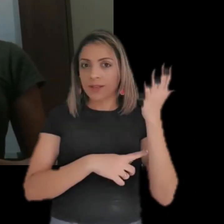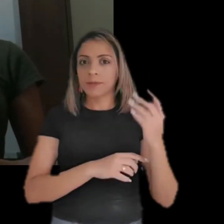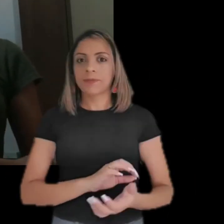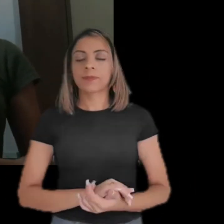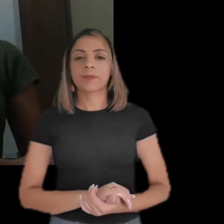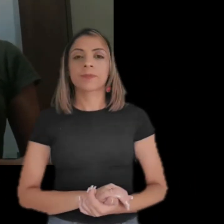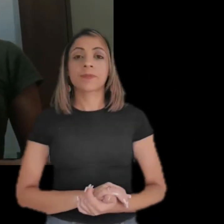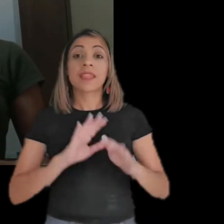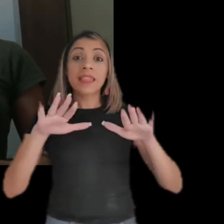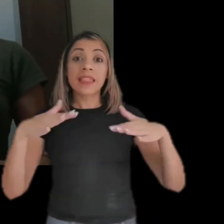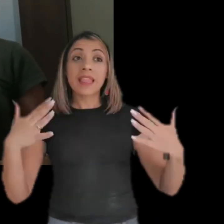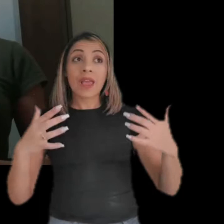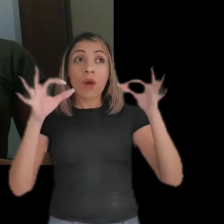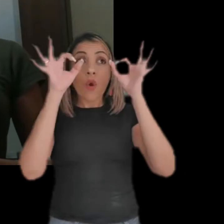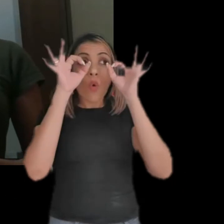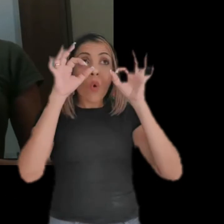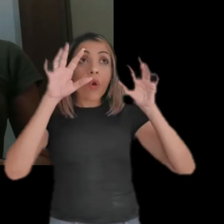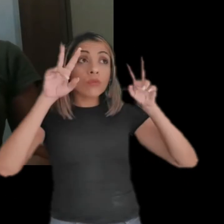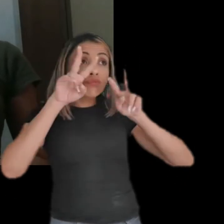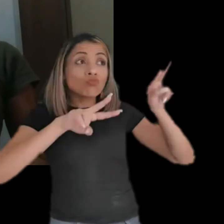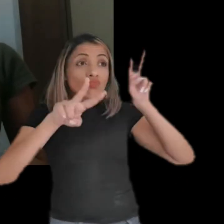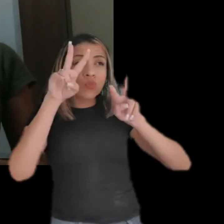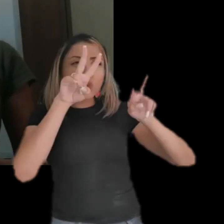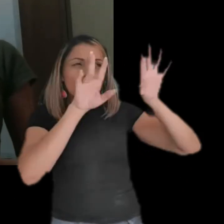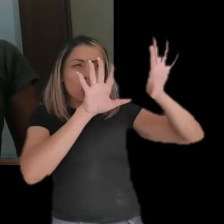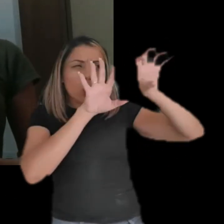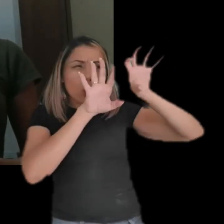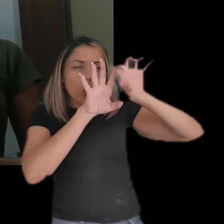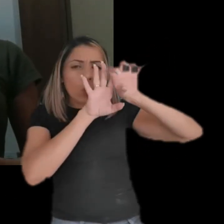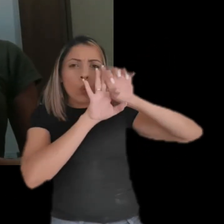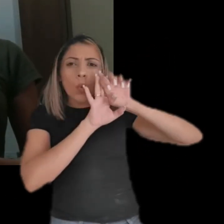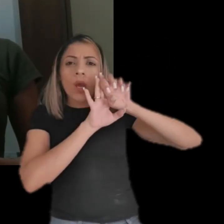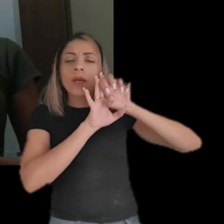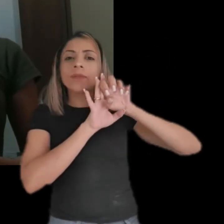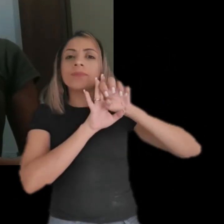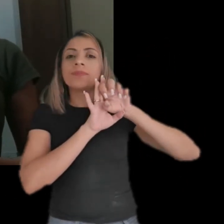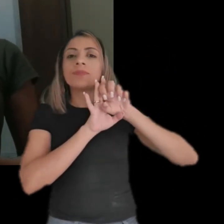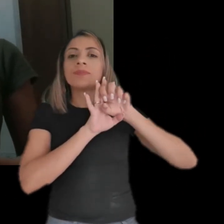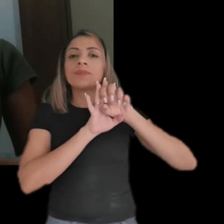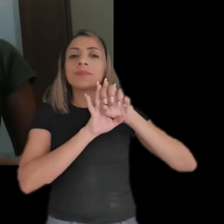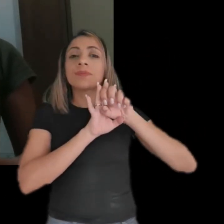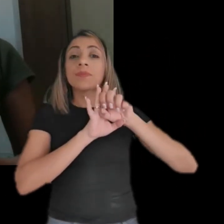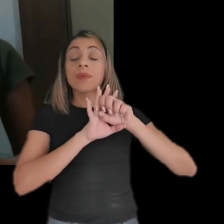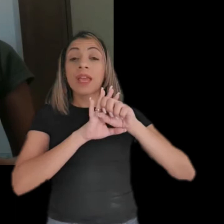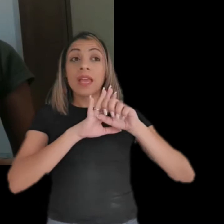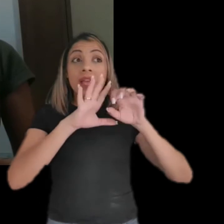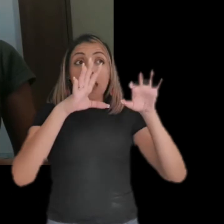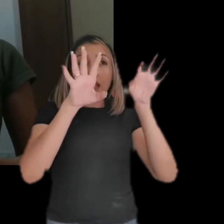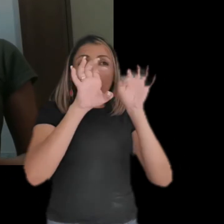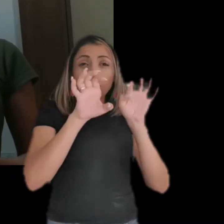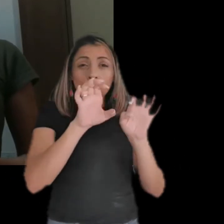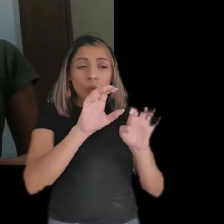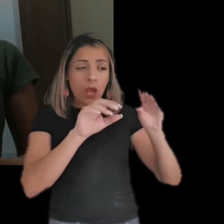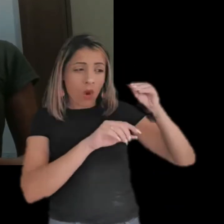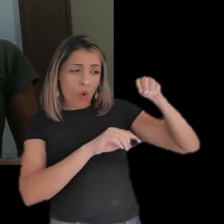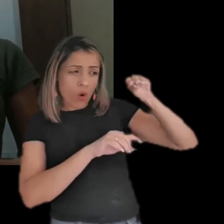cérebro. Então, o nosso olho, ele vai captar essa imagem. Para isso, ele conta com toda uma estrutura